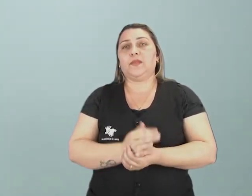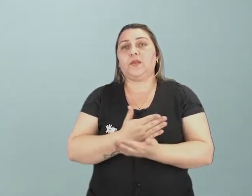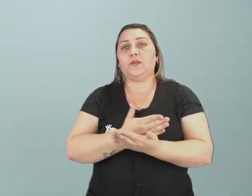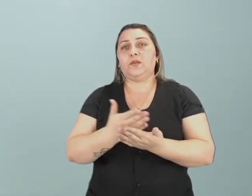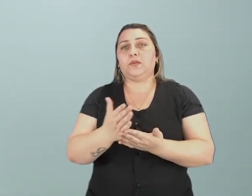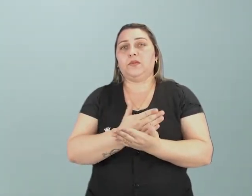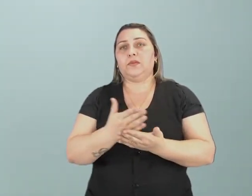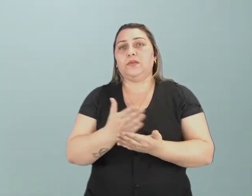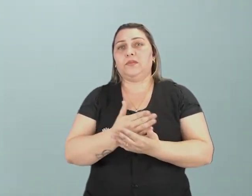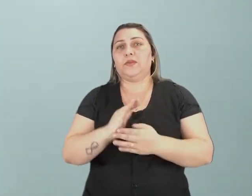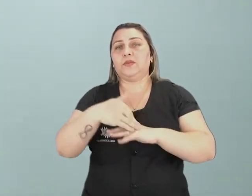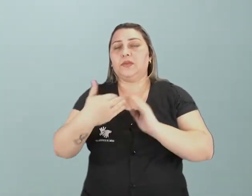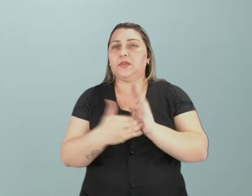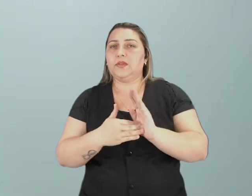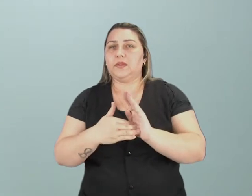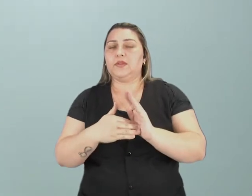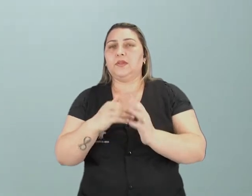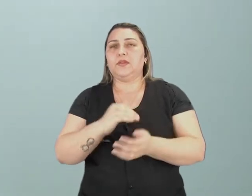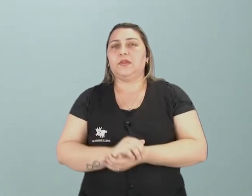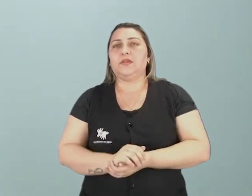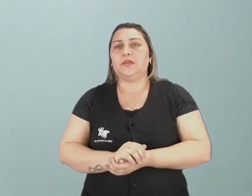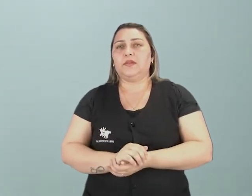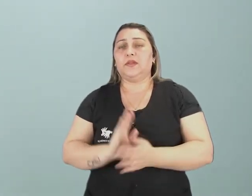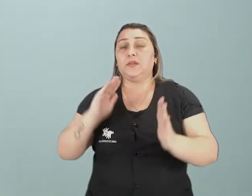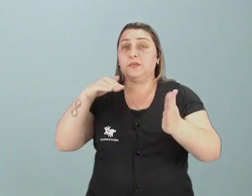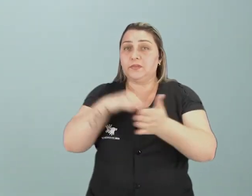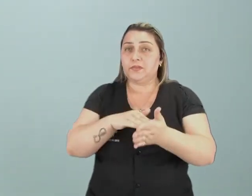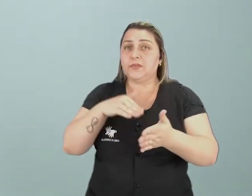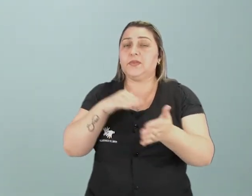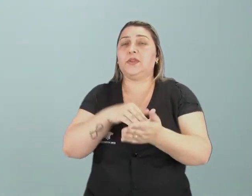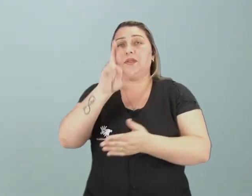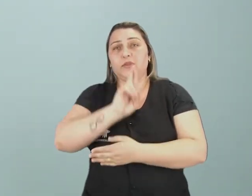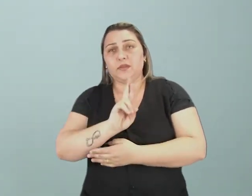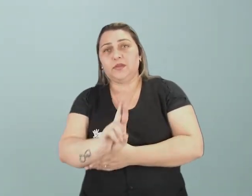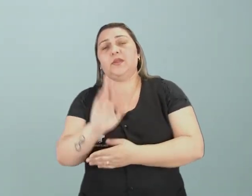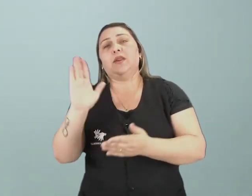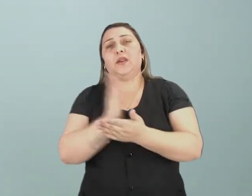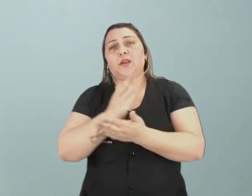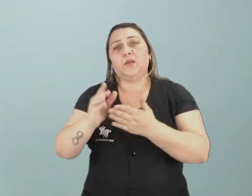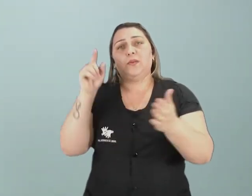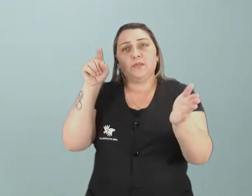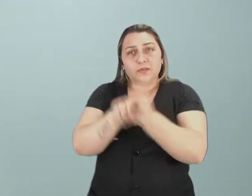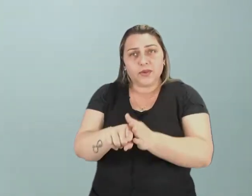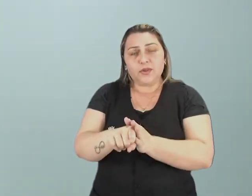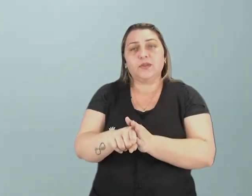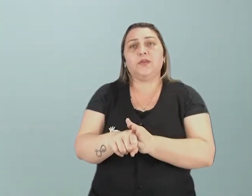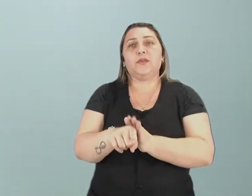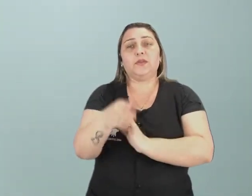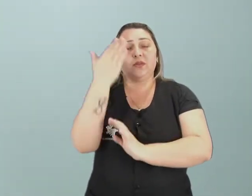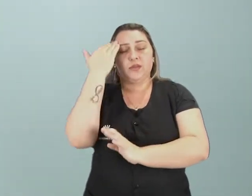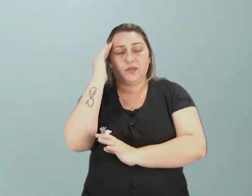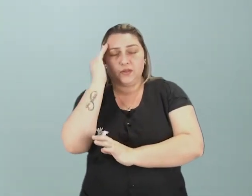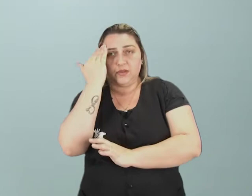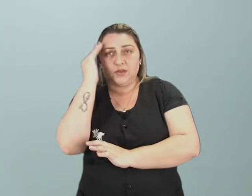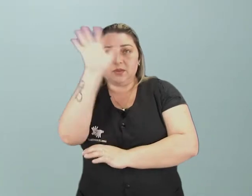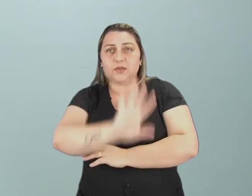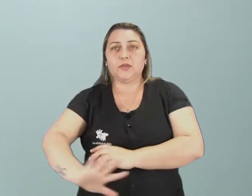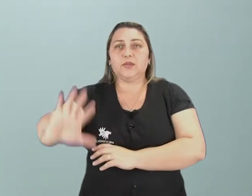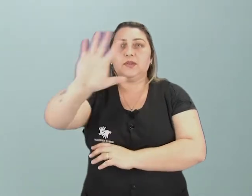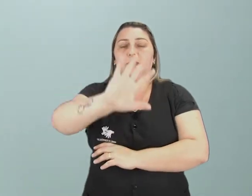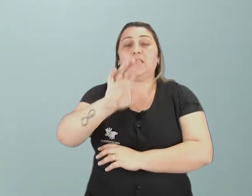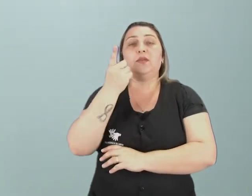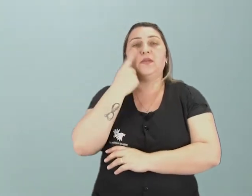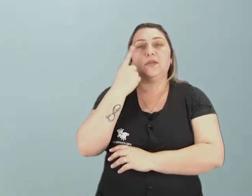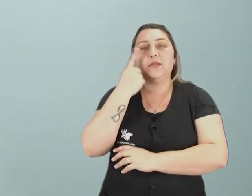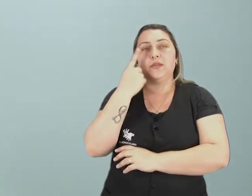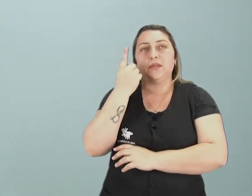miolo total dessa situação, que vai impactar talvez no resultado de alguma questão, do seu entendimento de maneira geral.